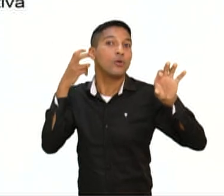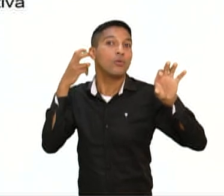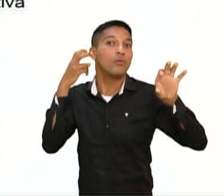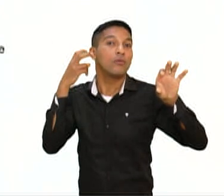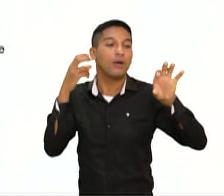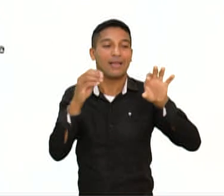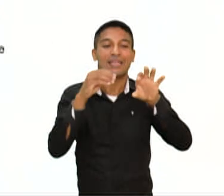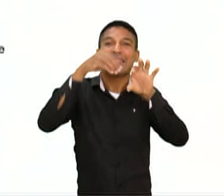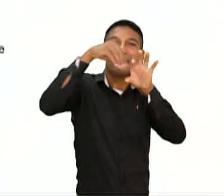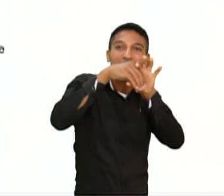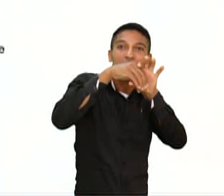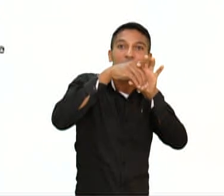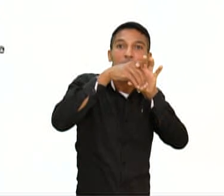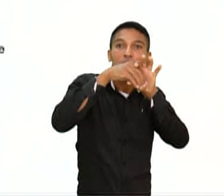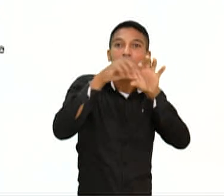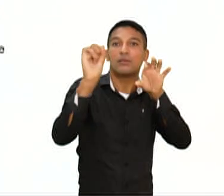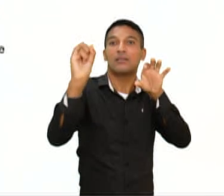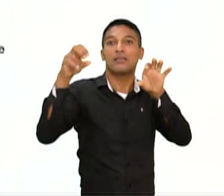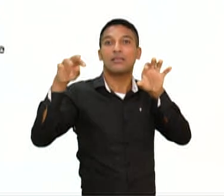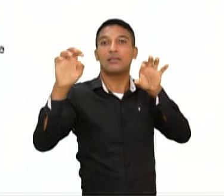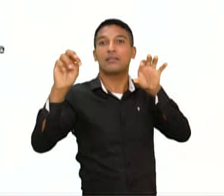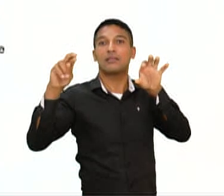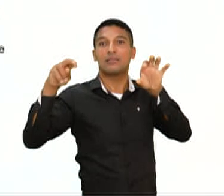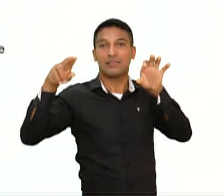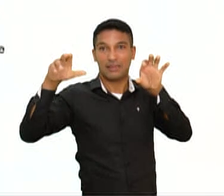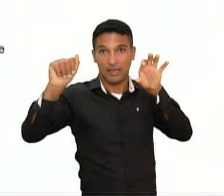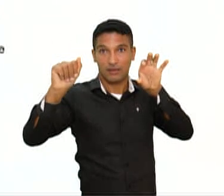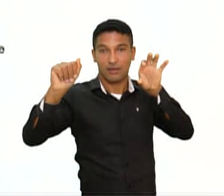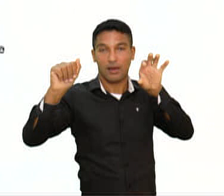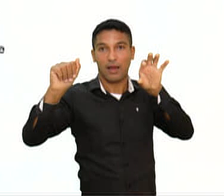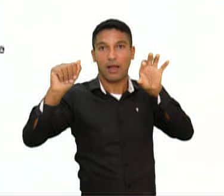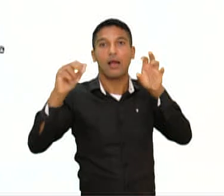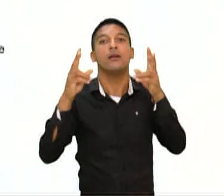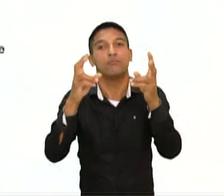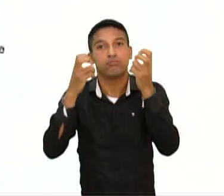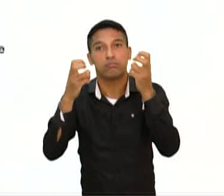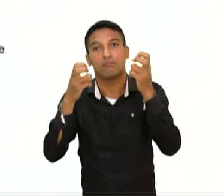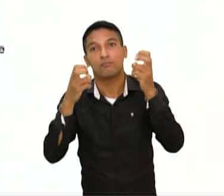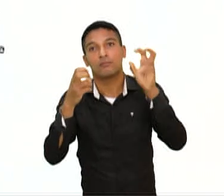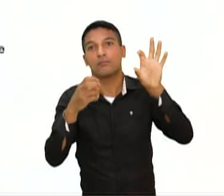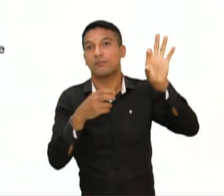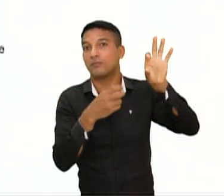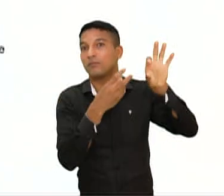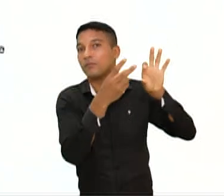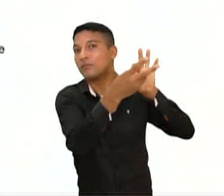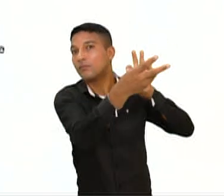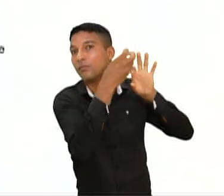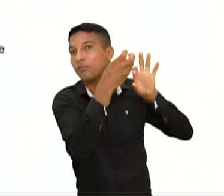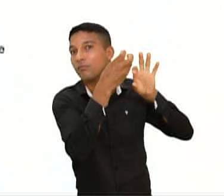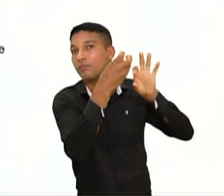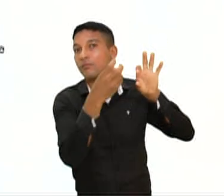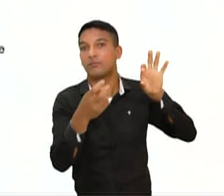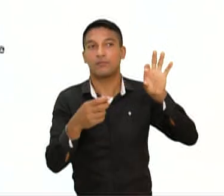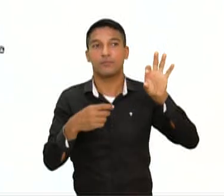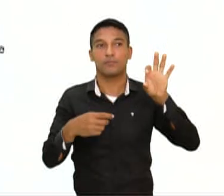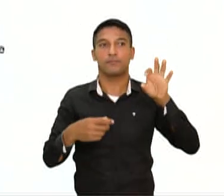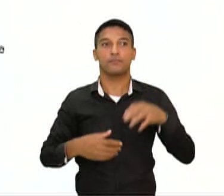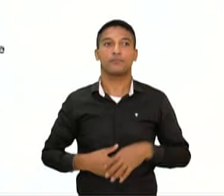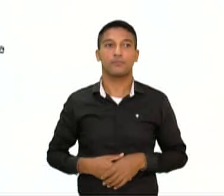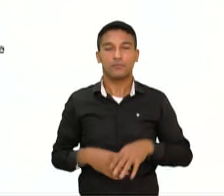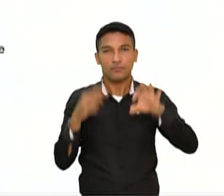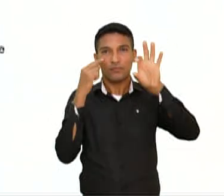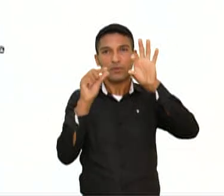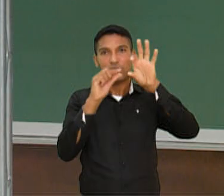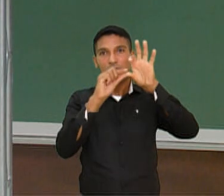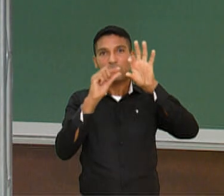interna. Então, captação e condução do som acontece pelo meato acústico aqui, tá?